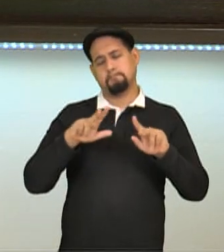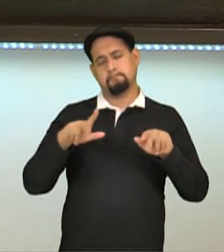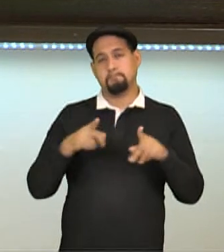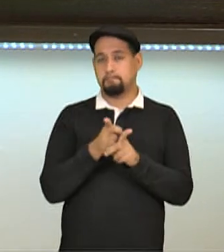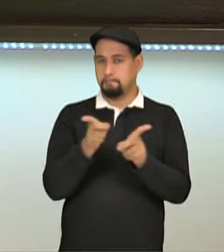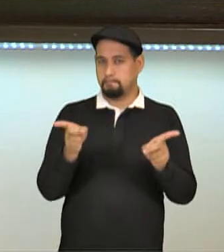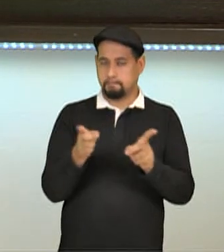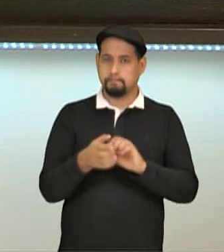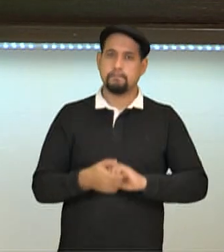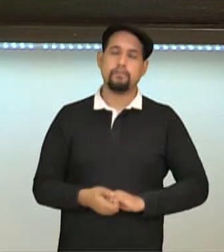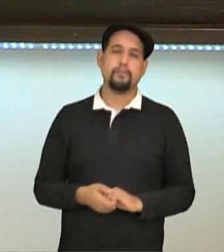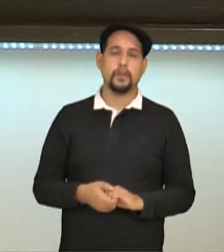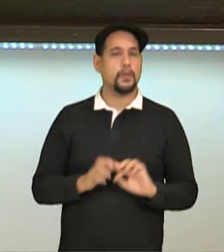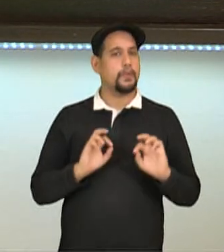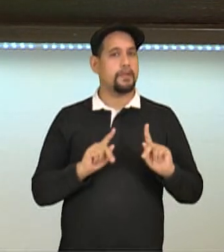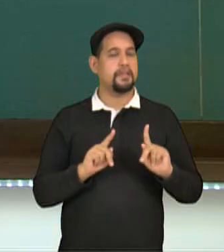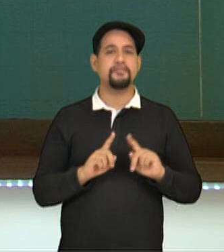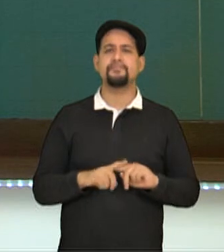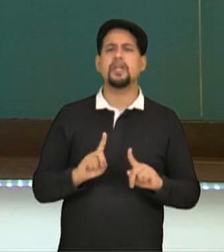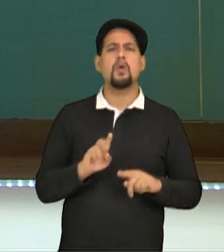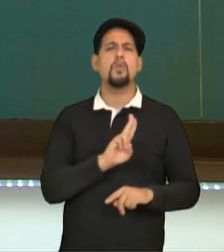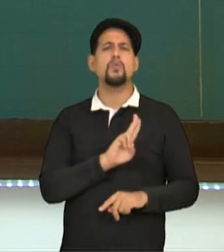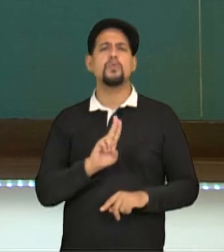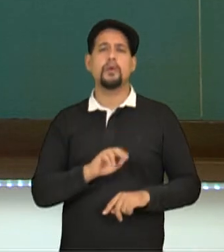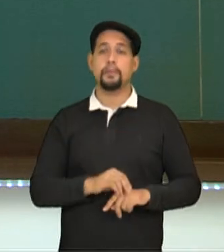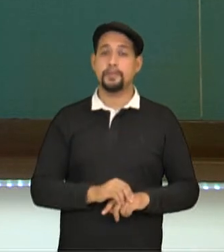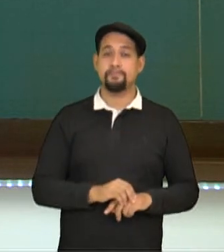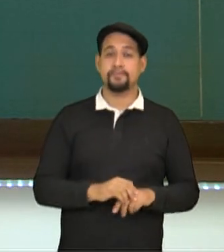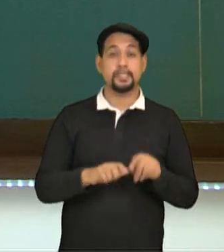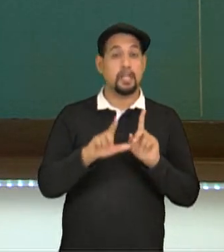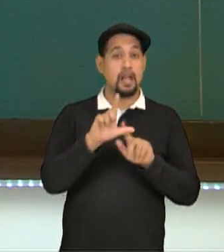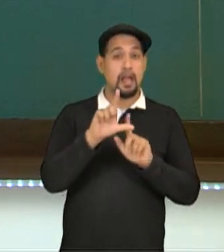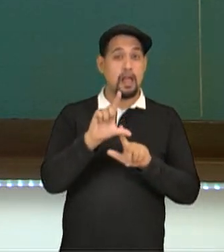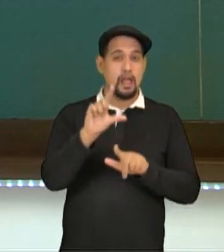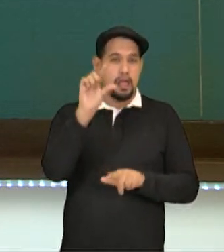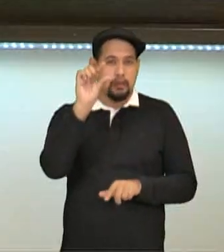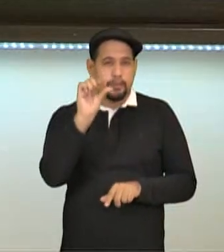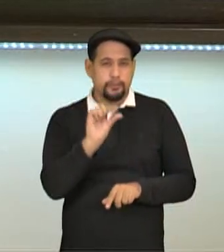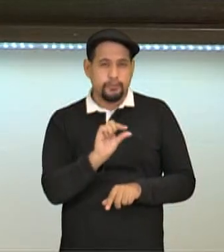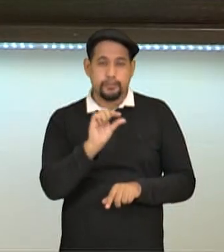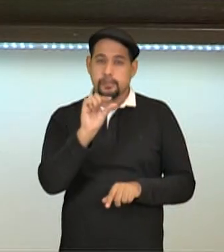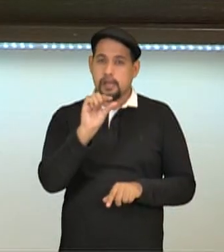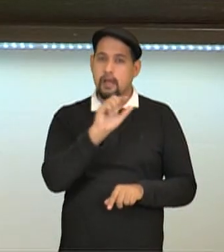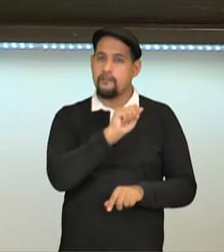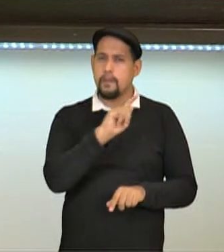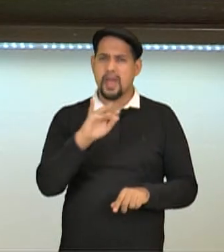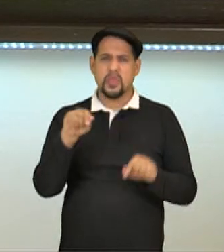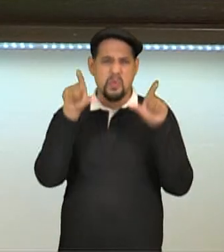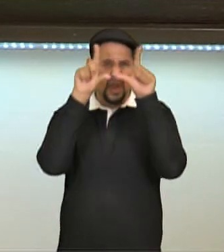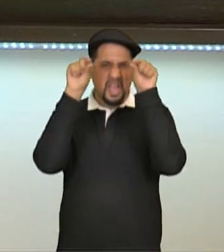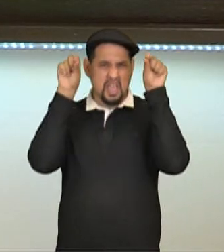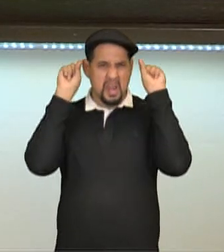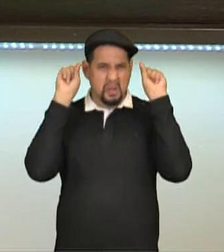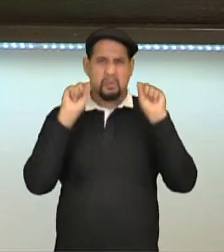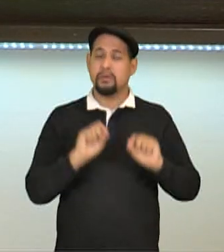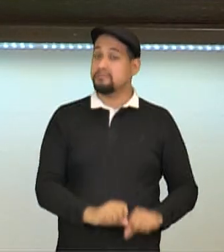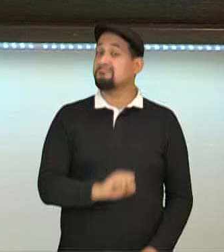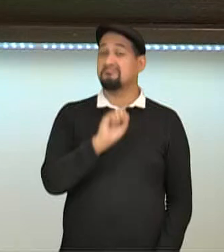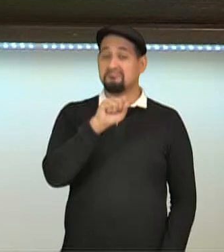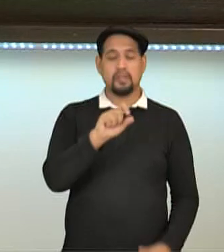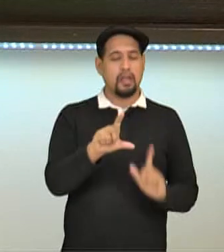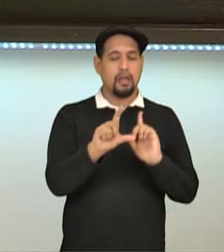lados, certo? Muito bem. E qual a nomeação? Letra minúscula do alfabeto grego. Alfabeto grego, isso mesmo,